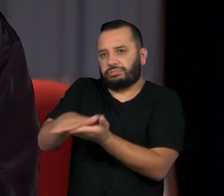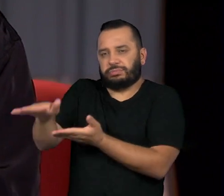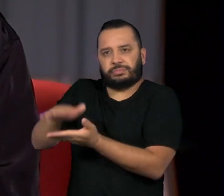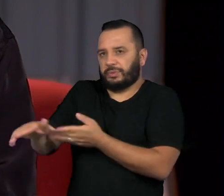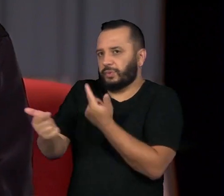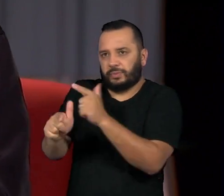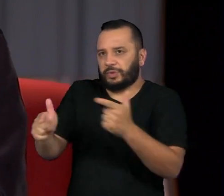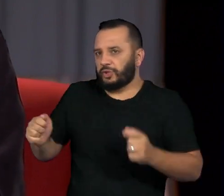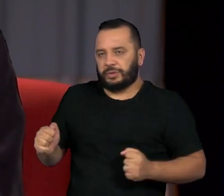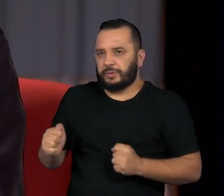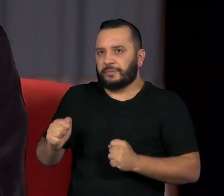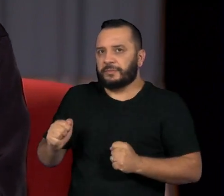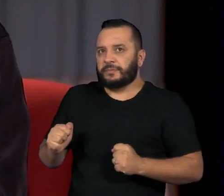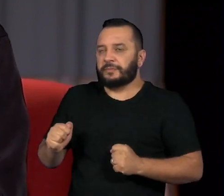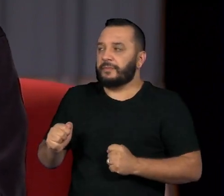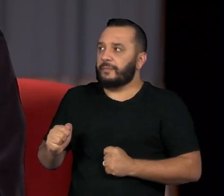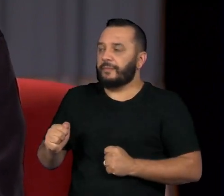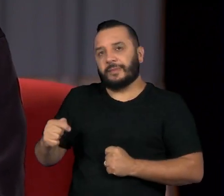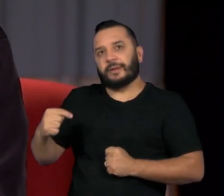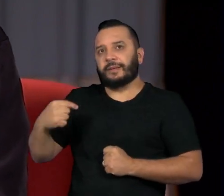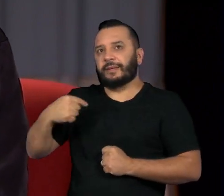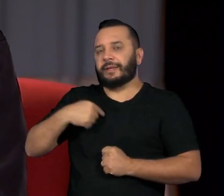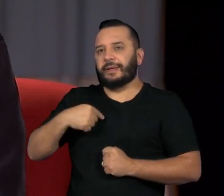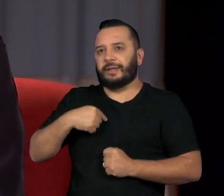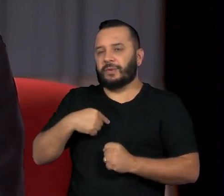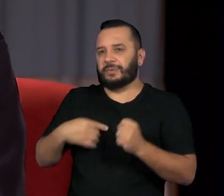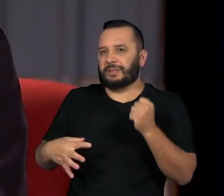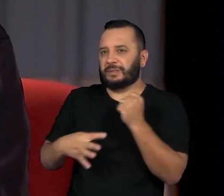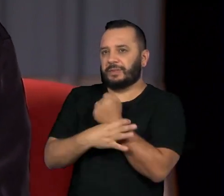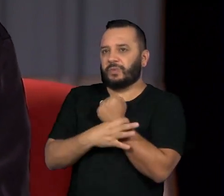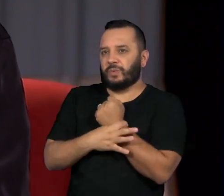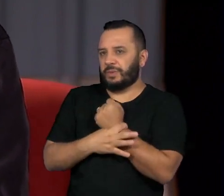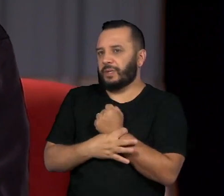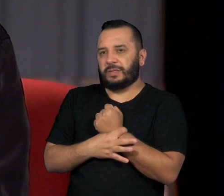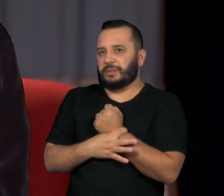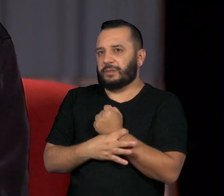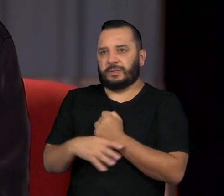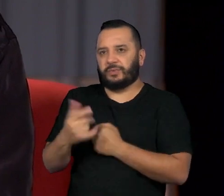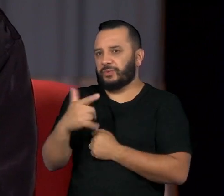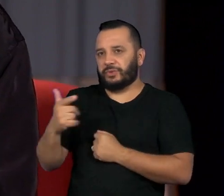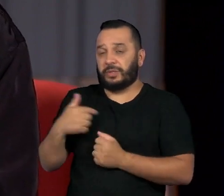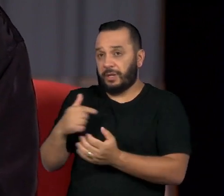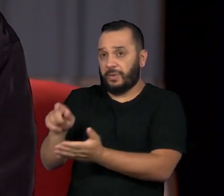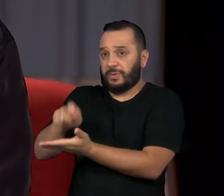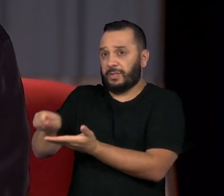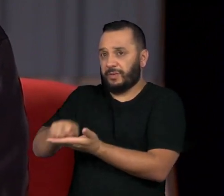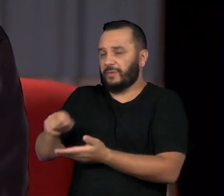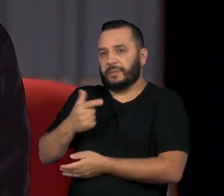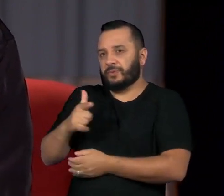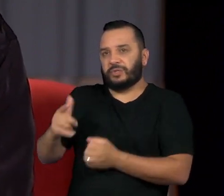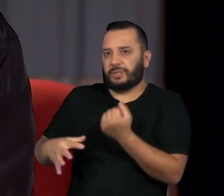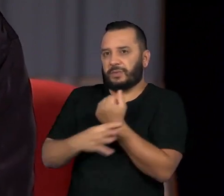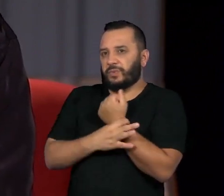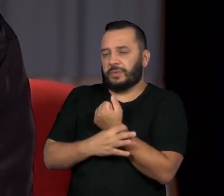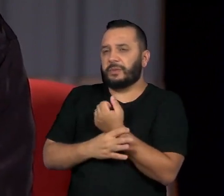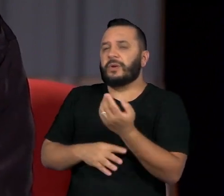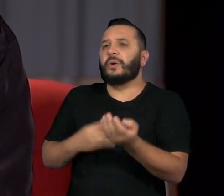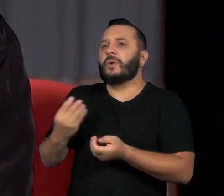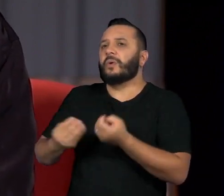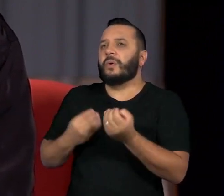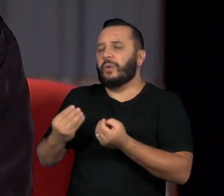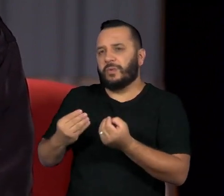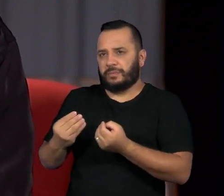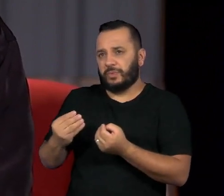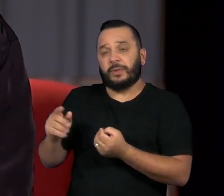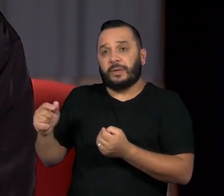também eu não tinha muita segurança sobre o que eu tinha escrito. Sim. Uma maneira de ter segurança era